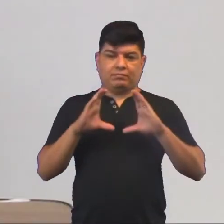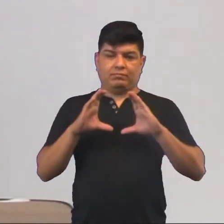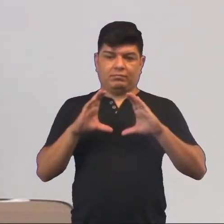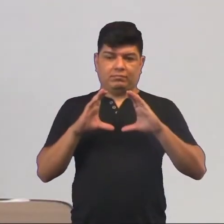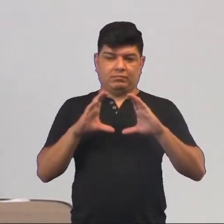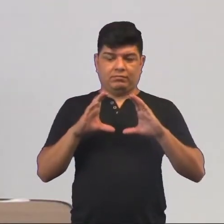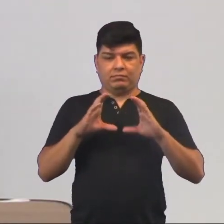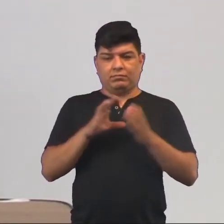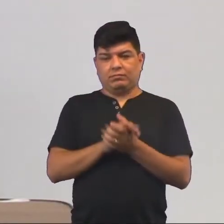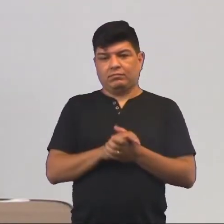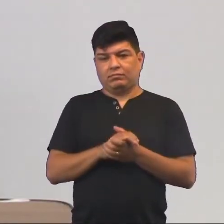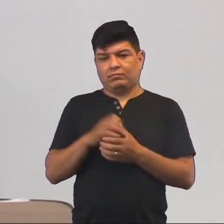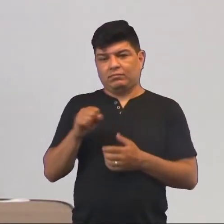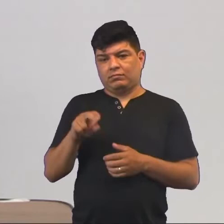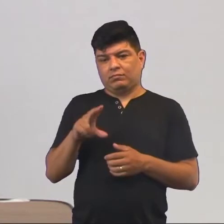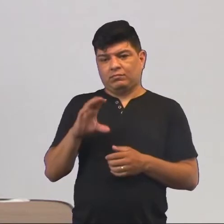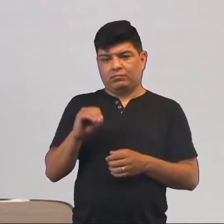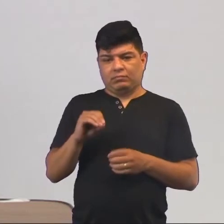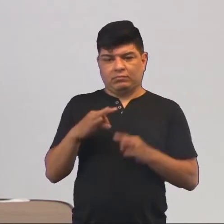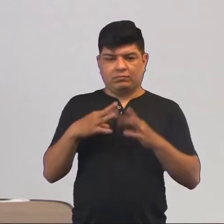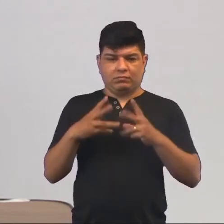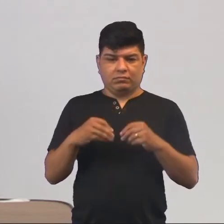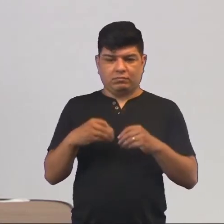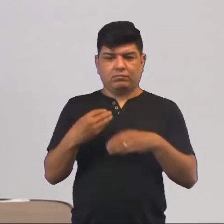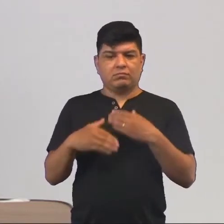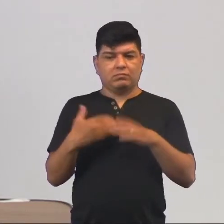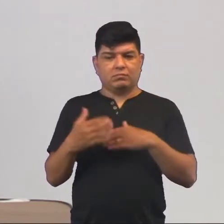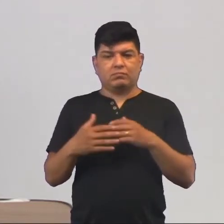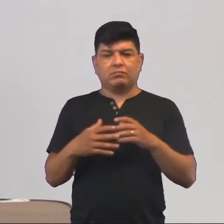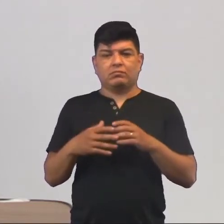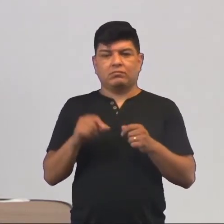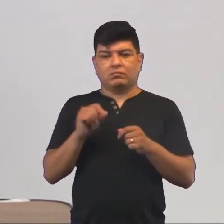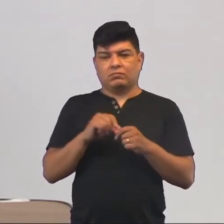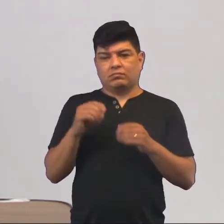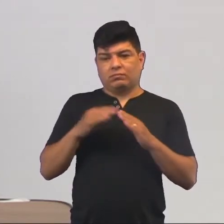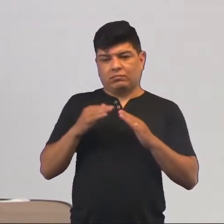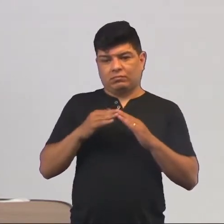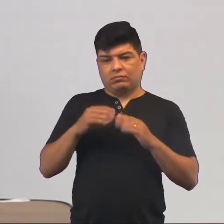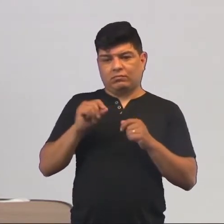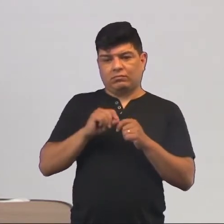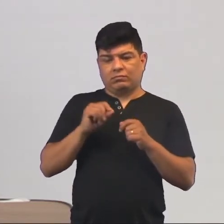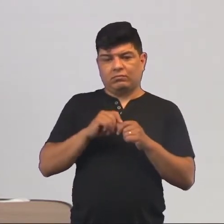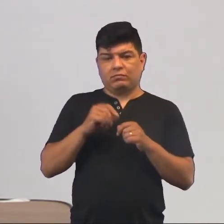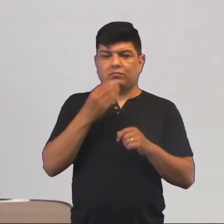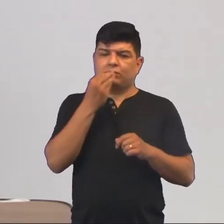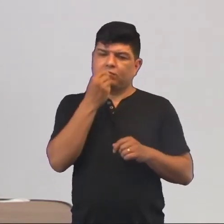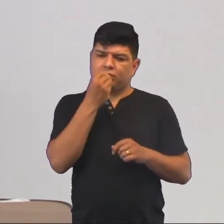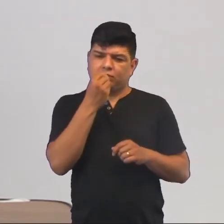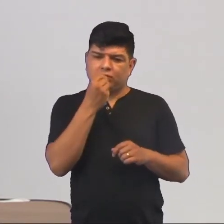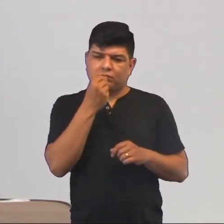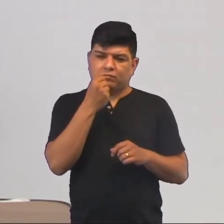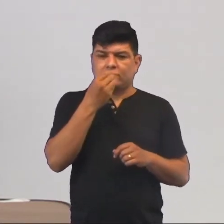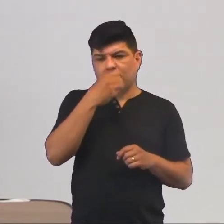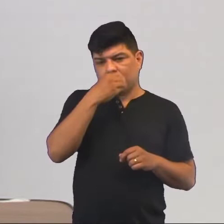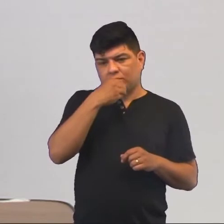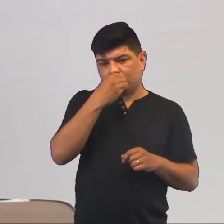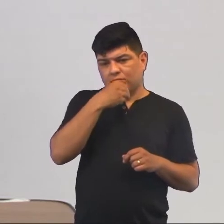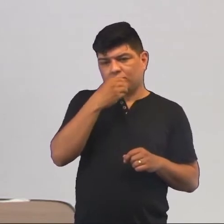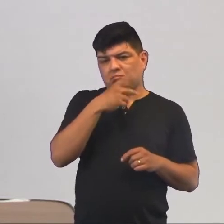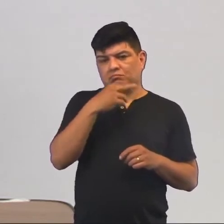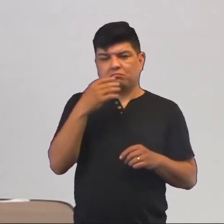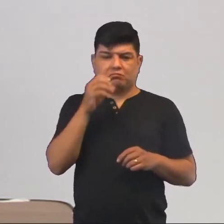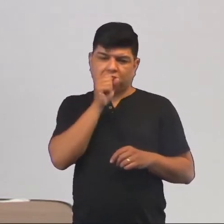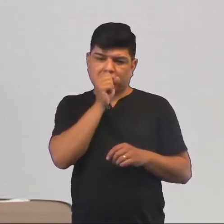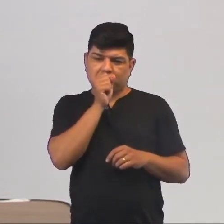pacotinhos de suco, passaram por todo aquele processo. A gente vai fazer o suco em casa, tem um sabor já daquela fruta, determinada